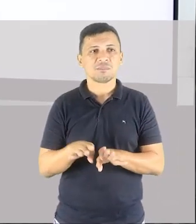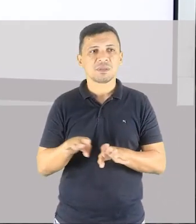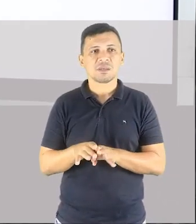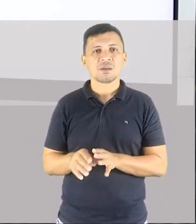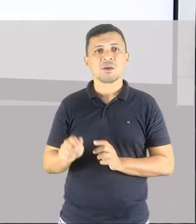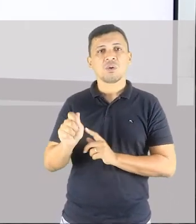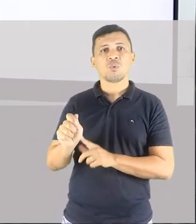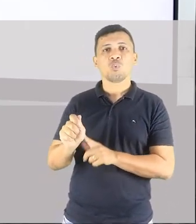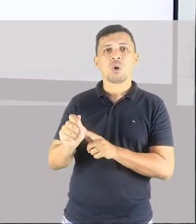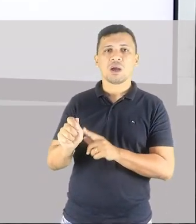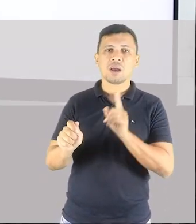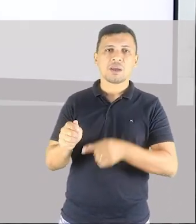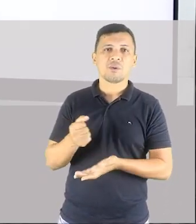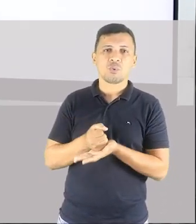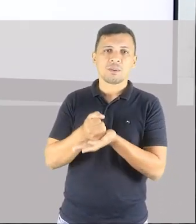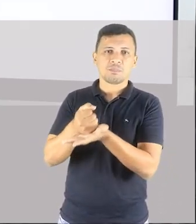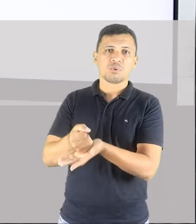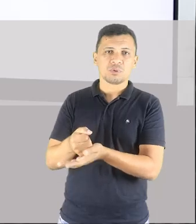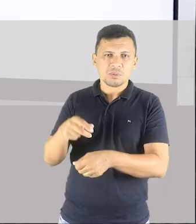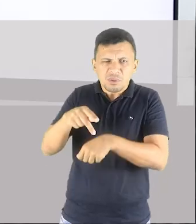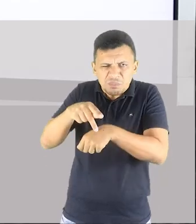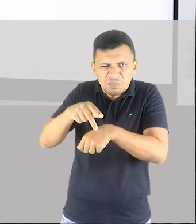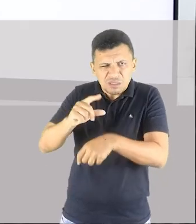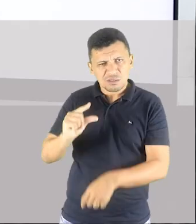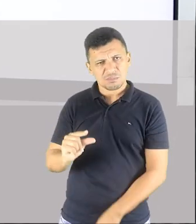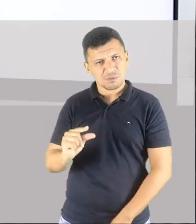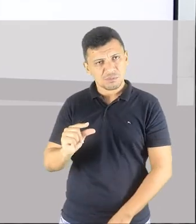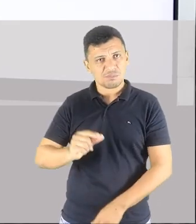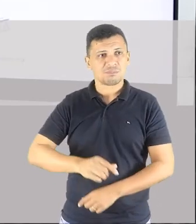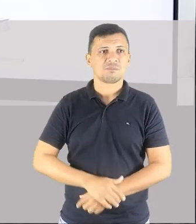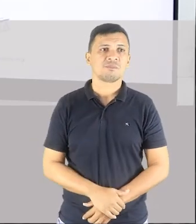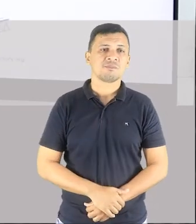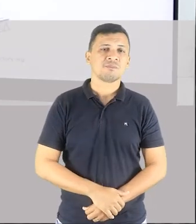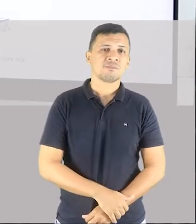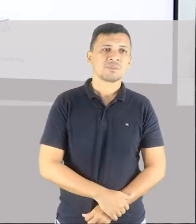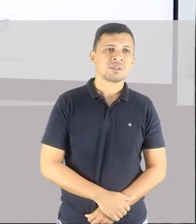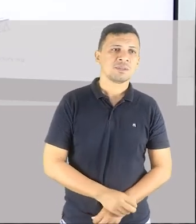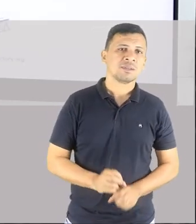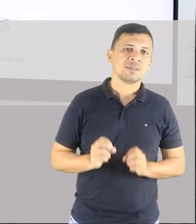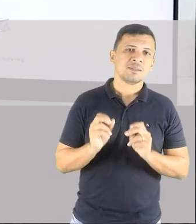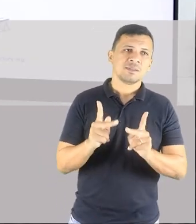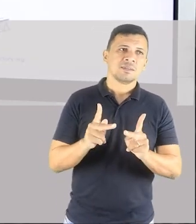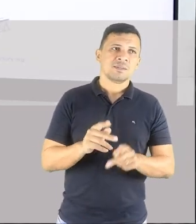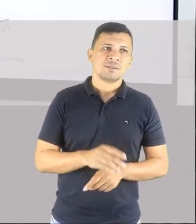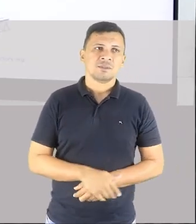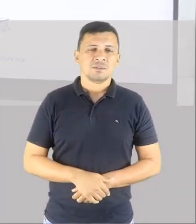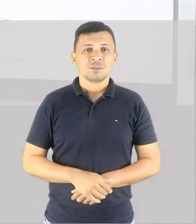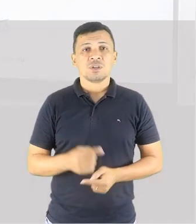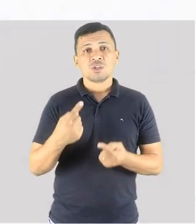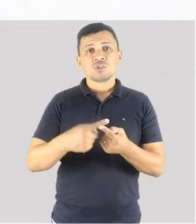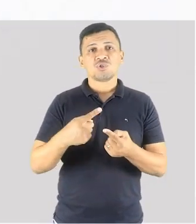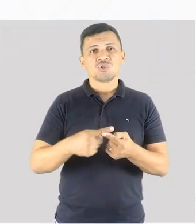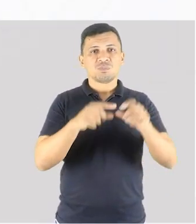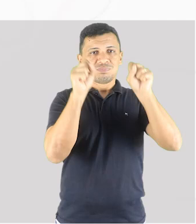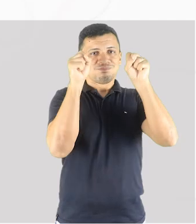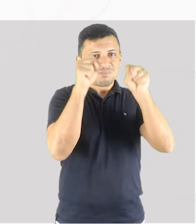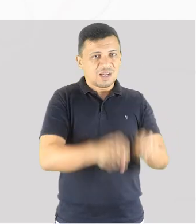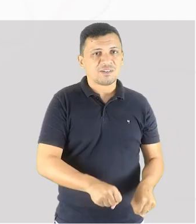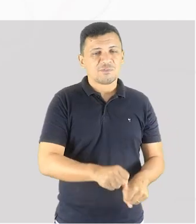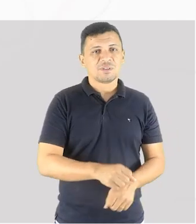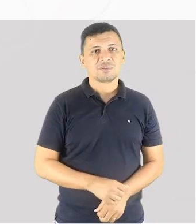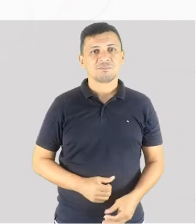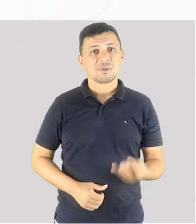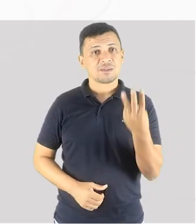A aqui é o apoio, no caso, aquela pedra ali, tá bom? Beleza. Agora, gente, os tipos de alavanca.